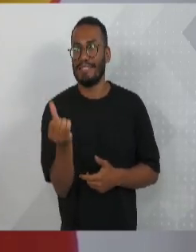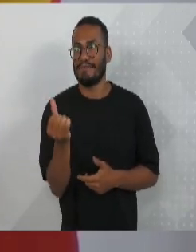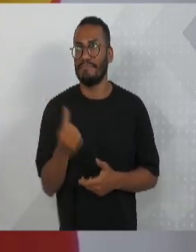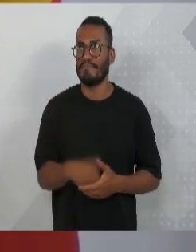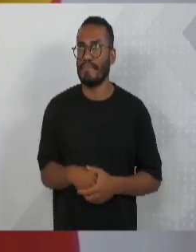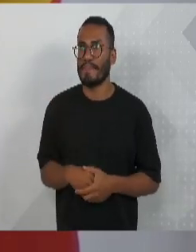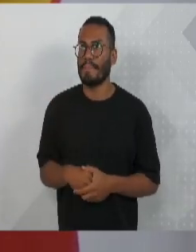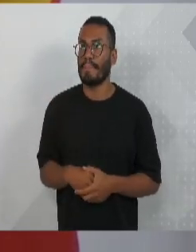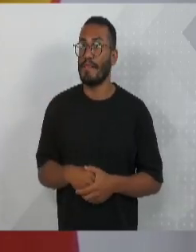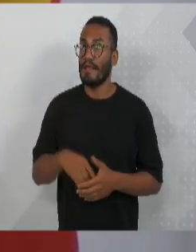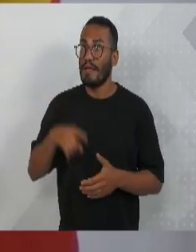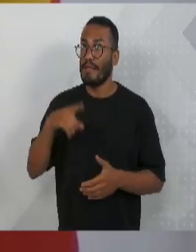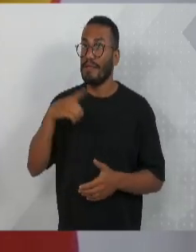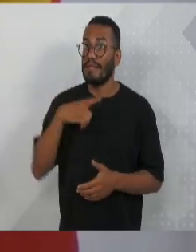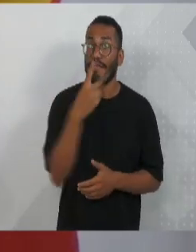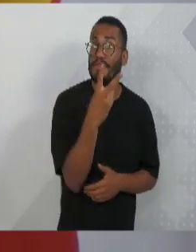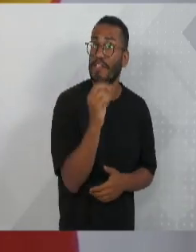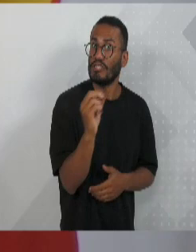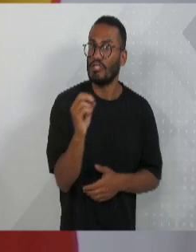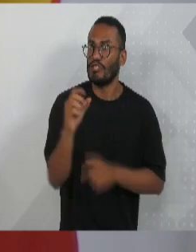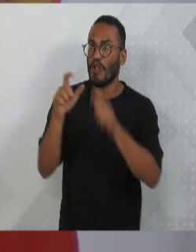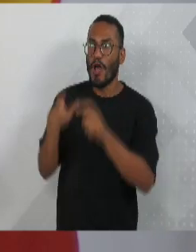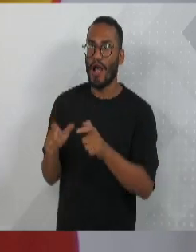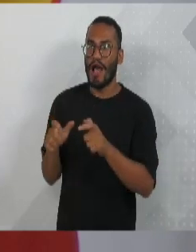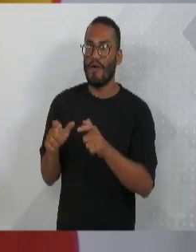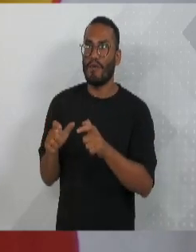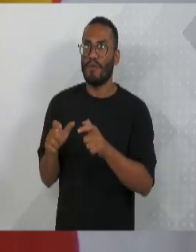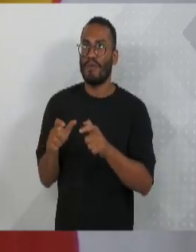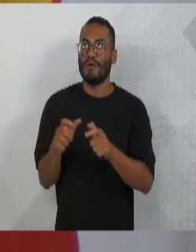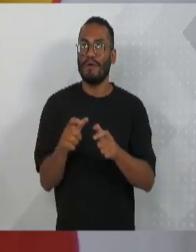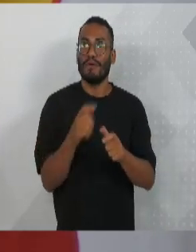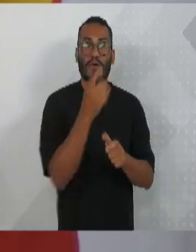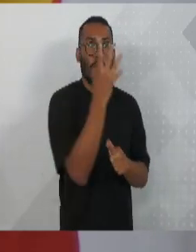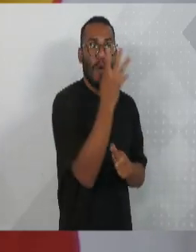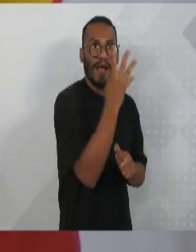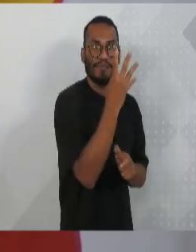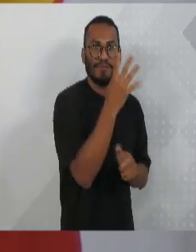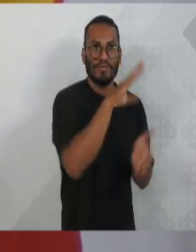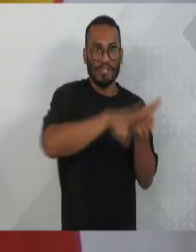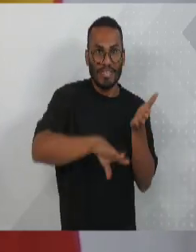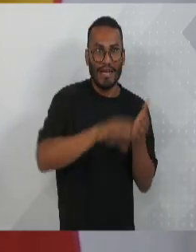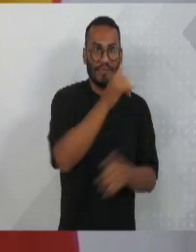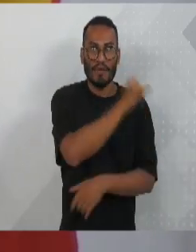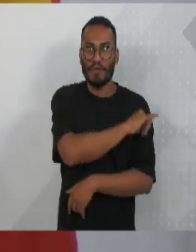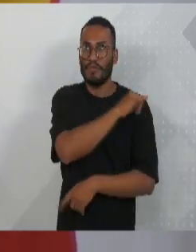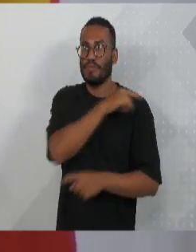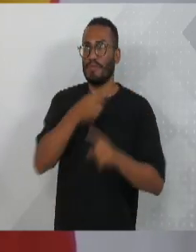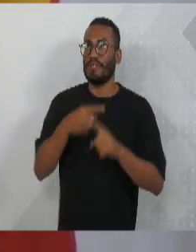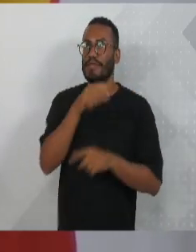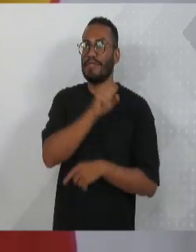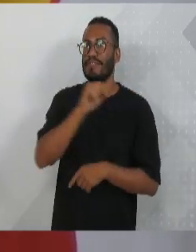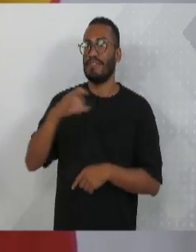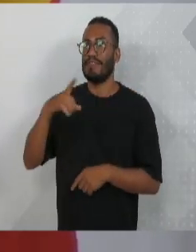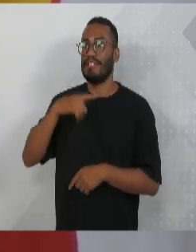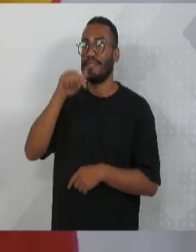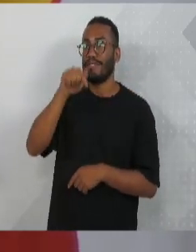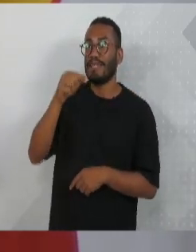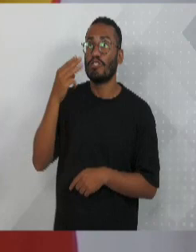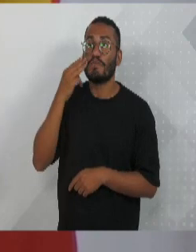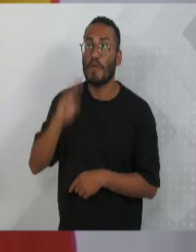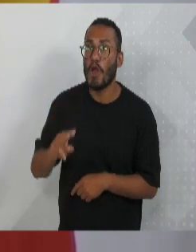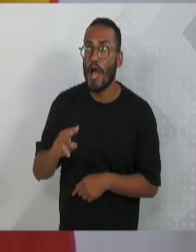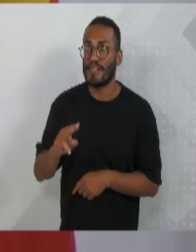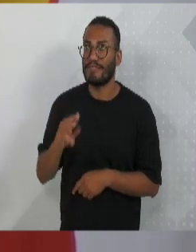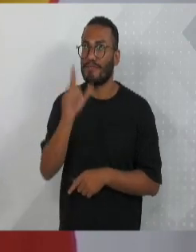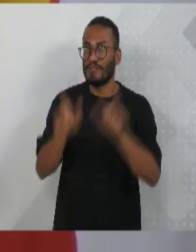Então nós vamos ter 20 cadeiras não vamos tirar Quatro Rio de Janeiro tá porque Santa Catarina tem mais de 7 milhões de habitantes